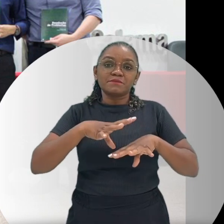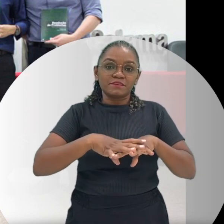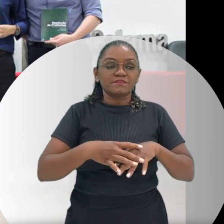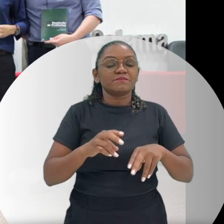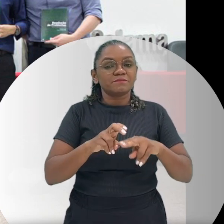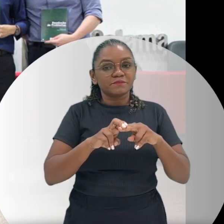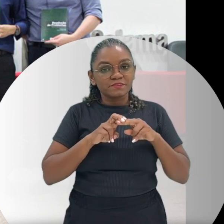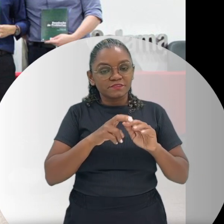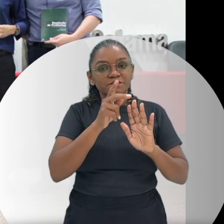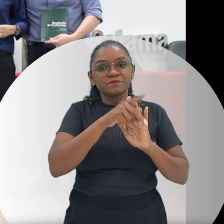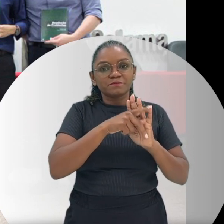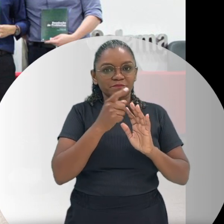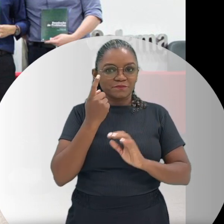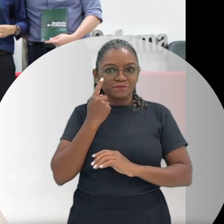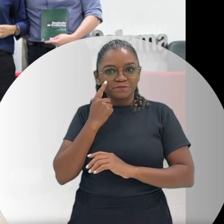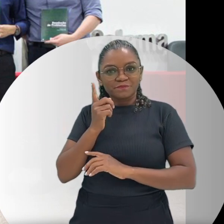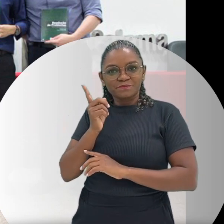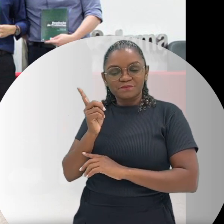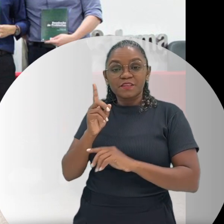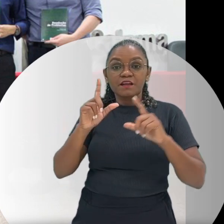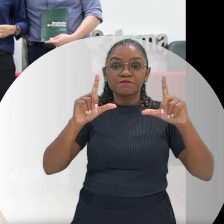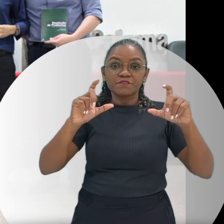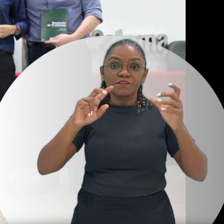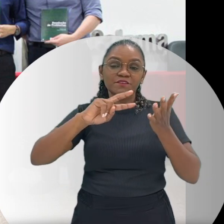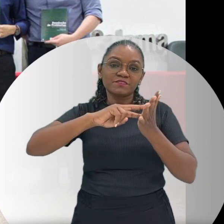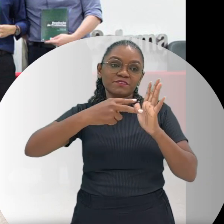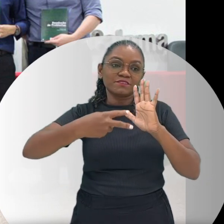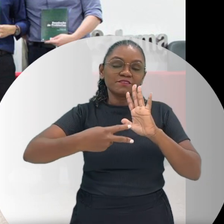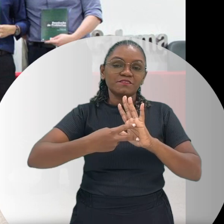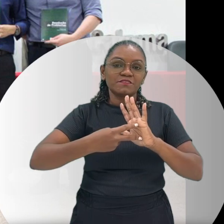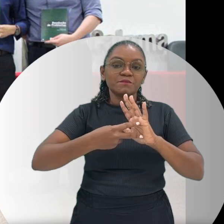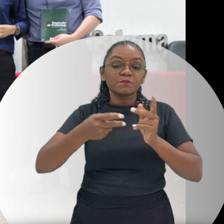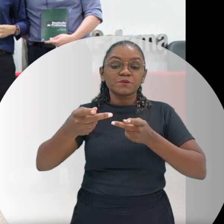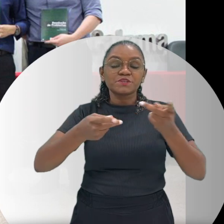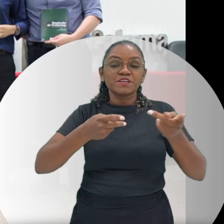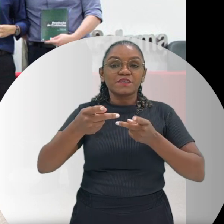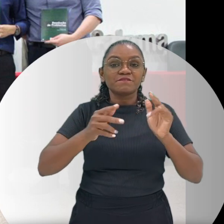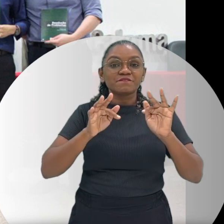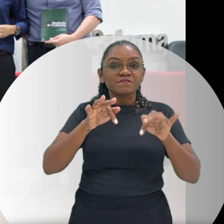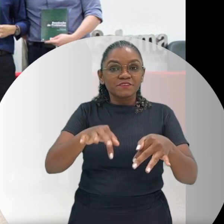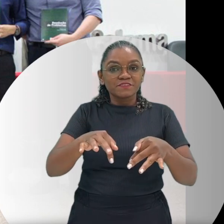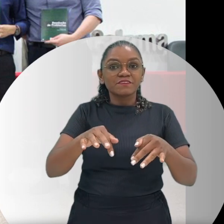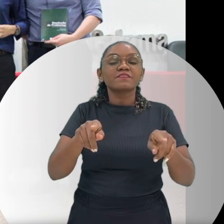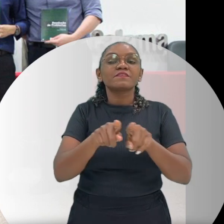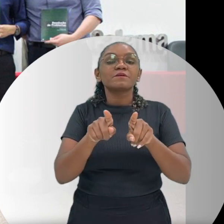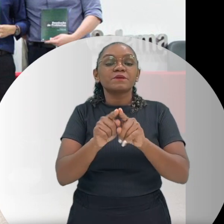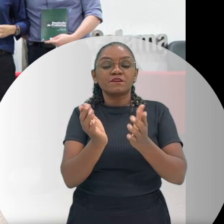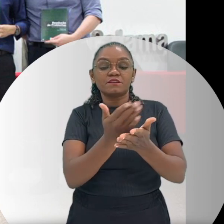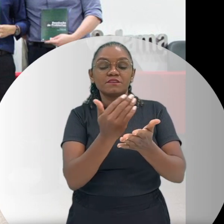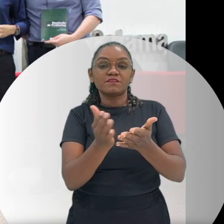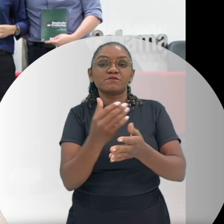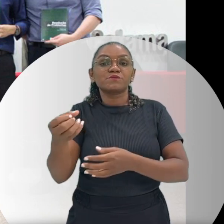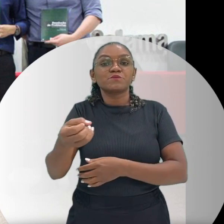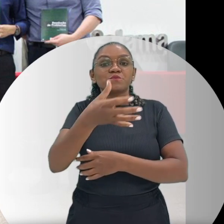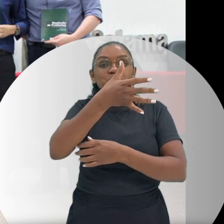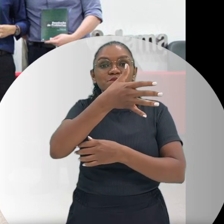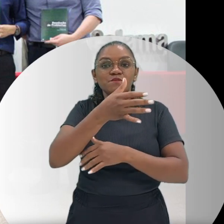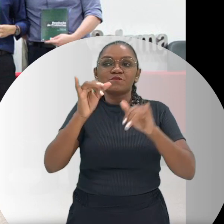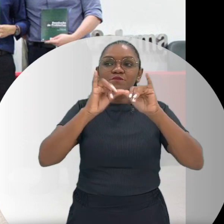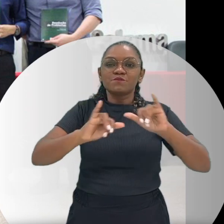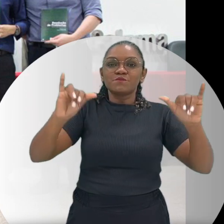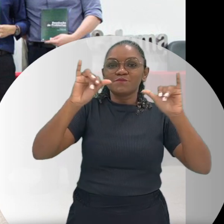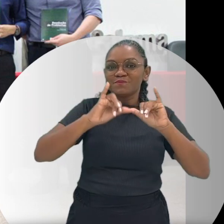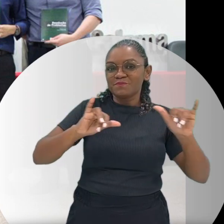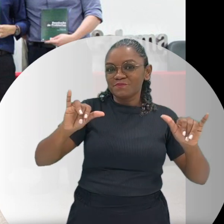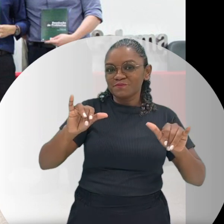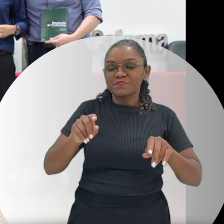projeto, que é também o lançamento do nosso livro, né, que é decorrente da pesquisa do professor